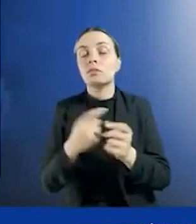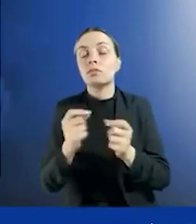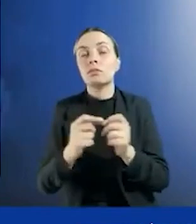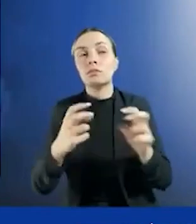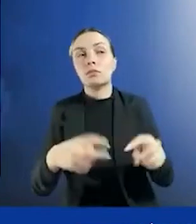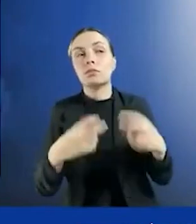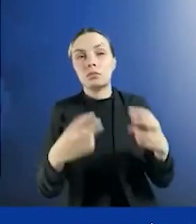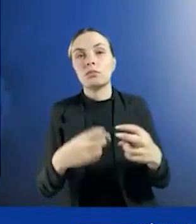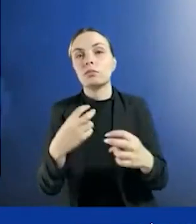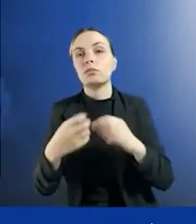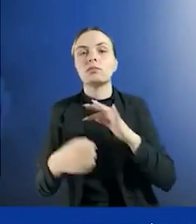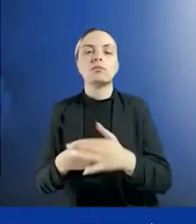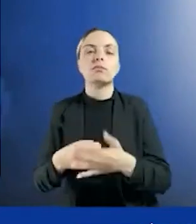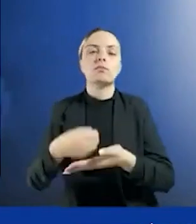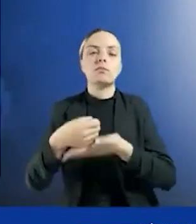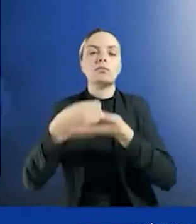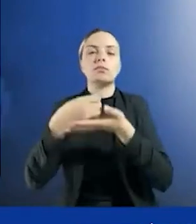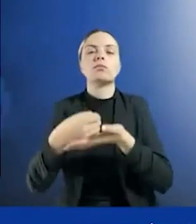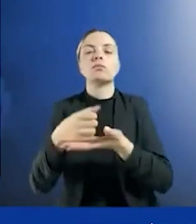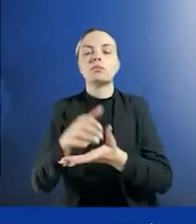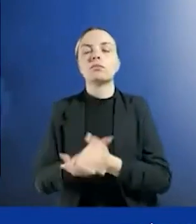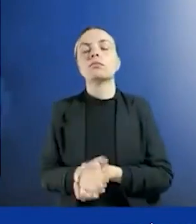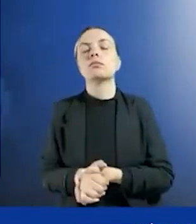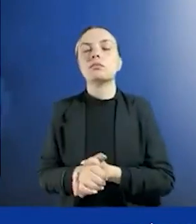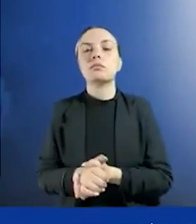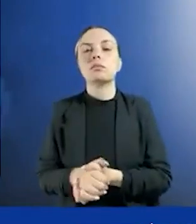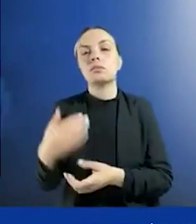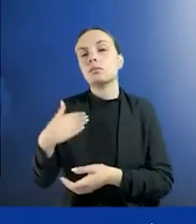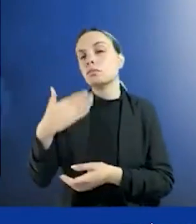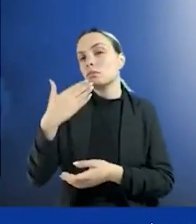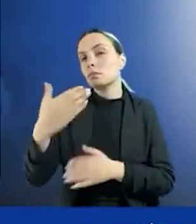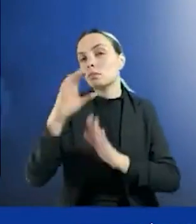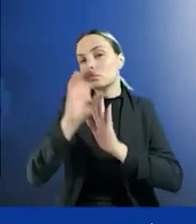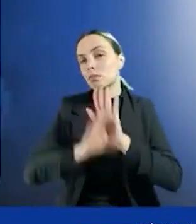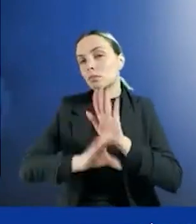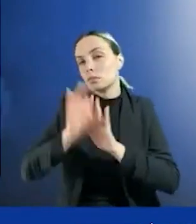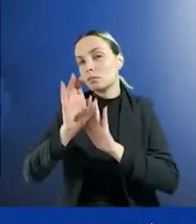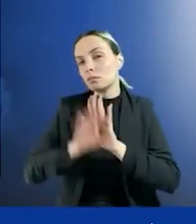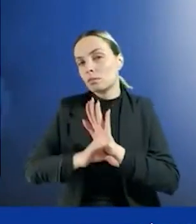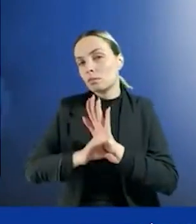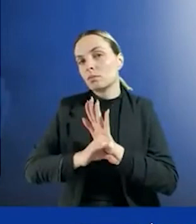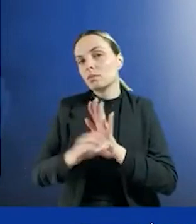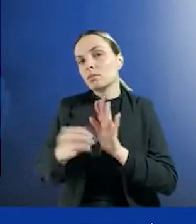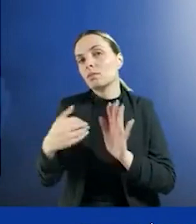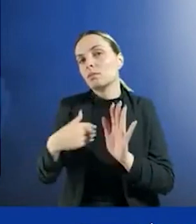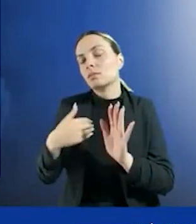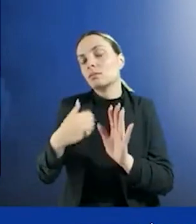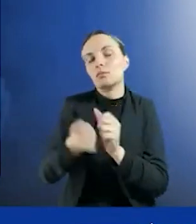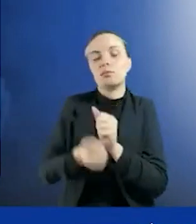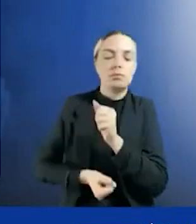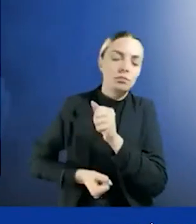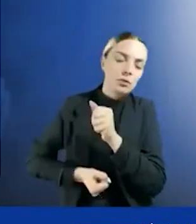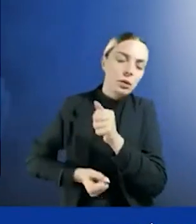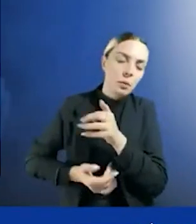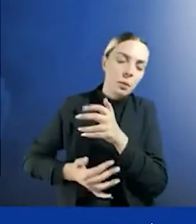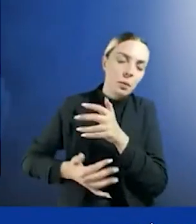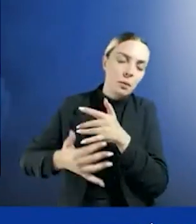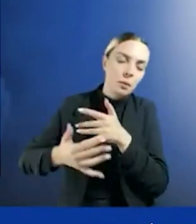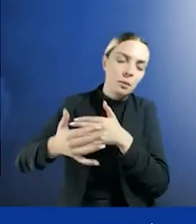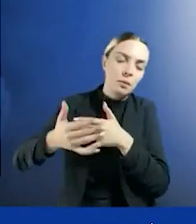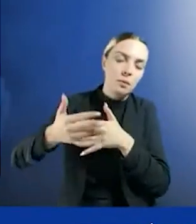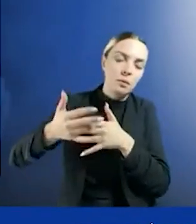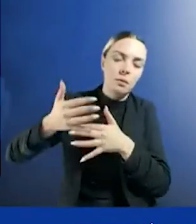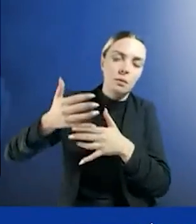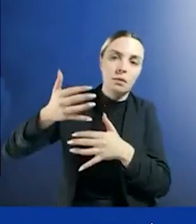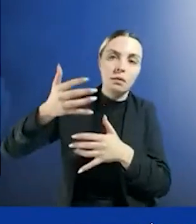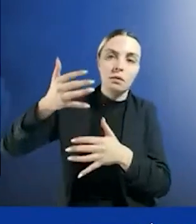sustentável. Ao pedir o currículo do Dr. Latam, eu passaria aqui o dia inteiro relatando aqui seus prêmios, suas honrarias,